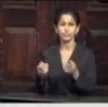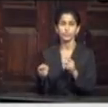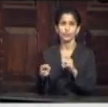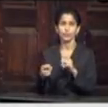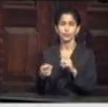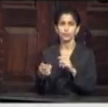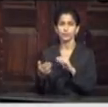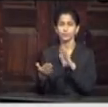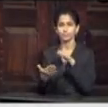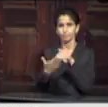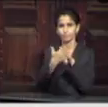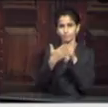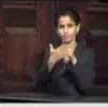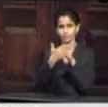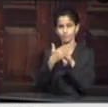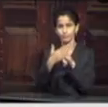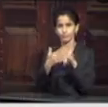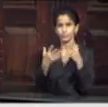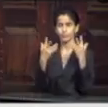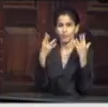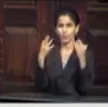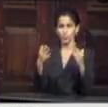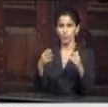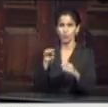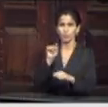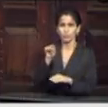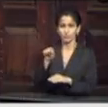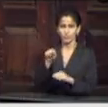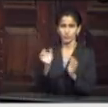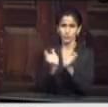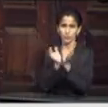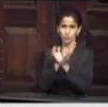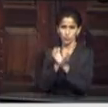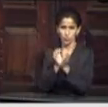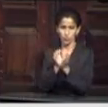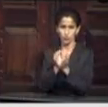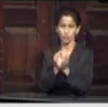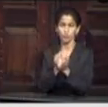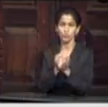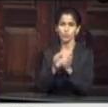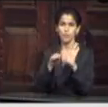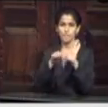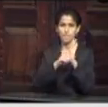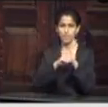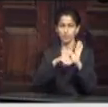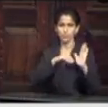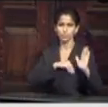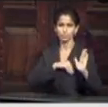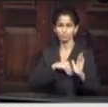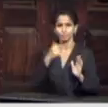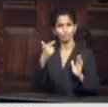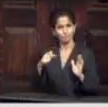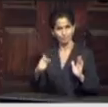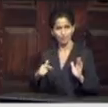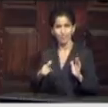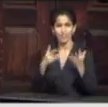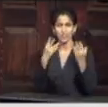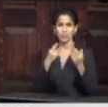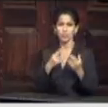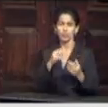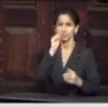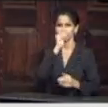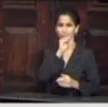Impedir que seja aprovado o piso do jornalista e discriminar esse profissional, esse trabalhador, diante de vários outros que já